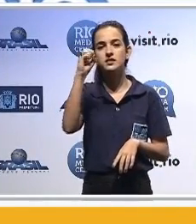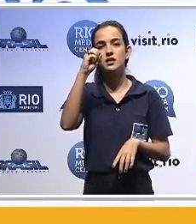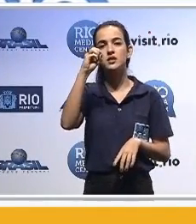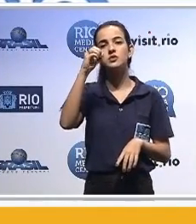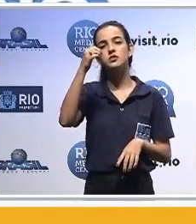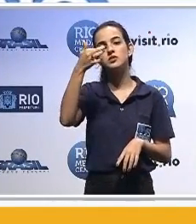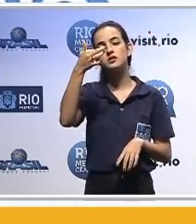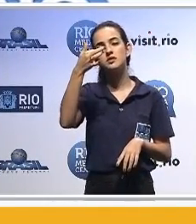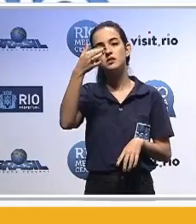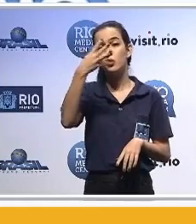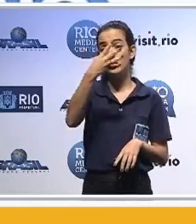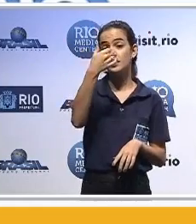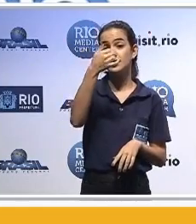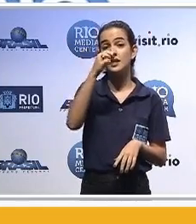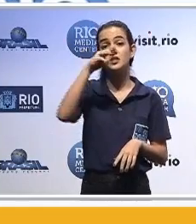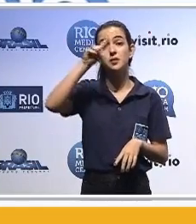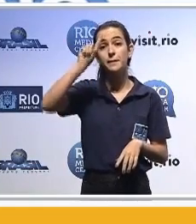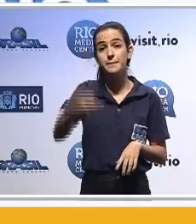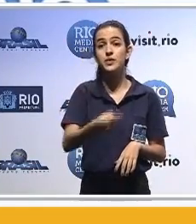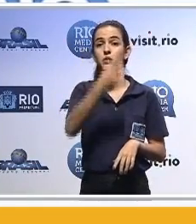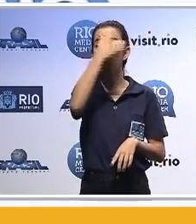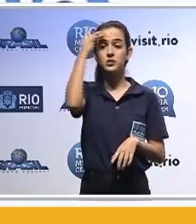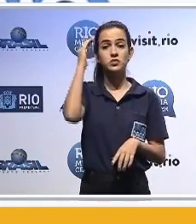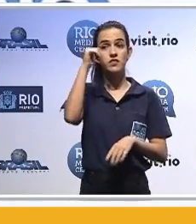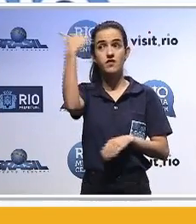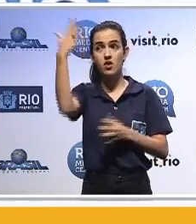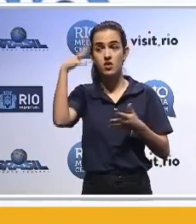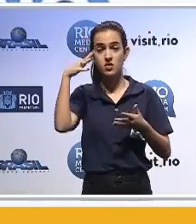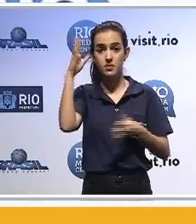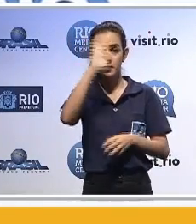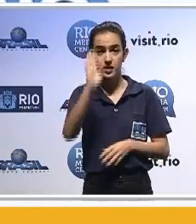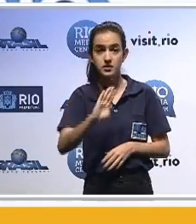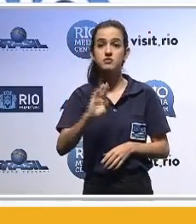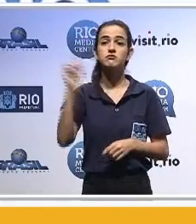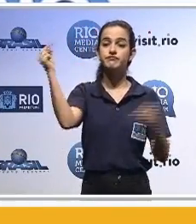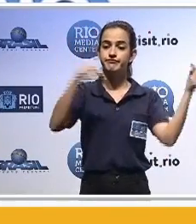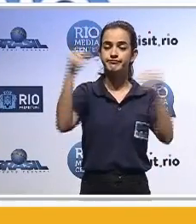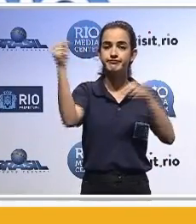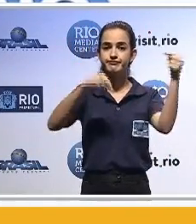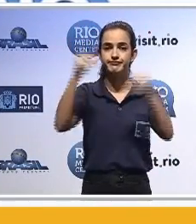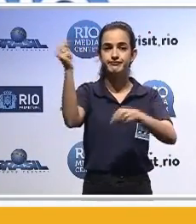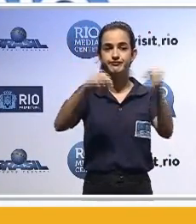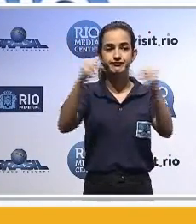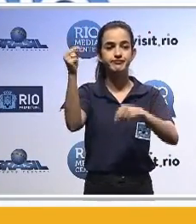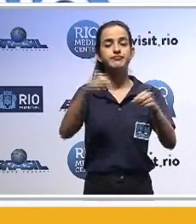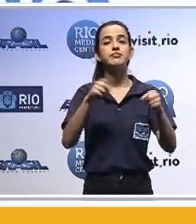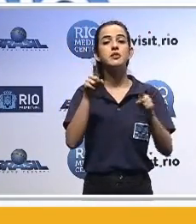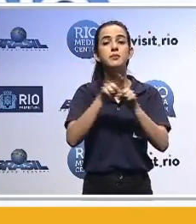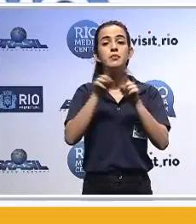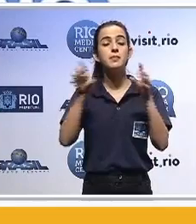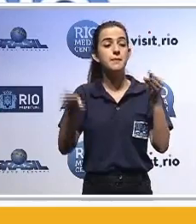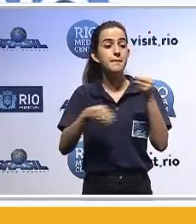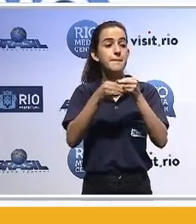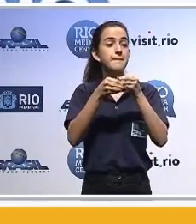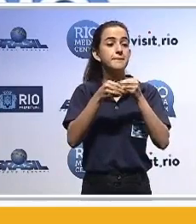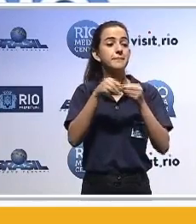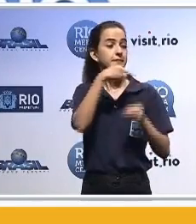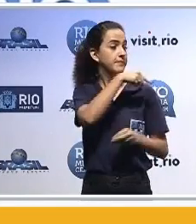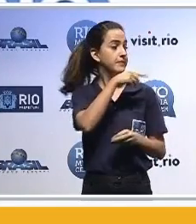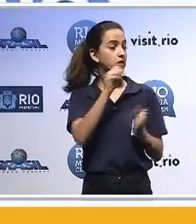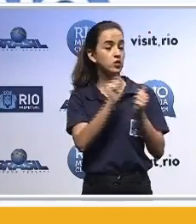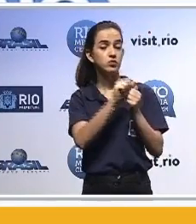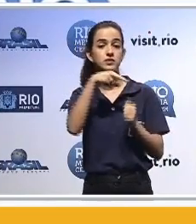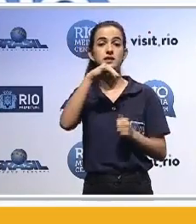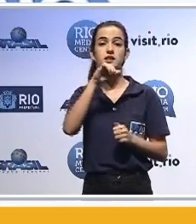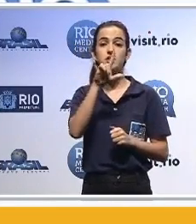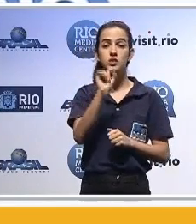estrangeiros nos dias que foram mensurados. Aí o ministro pode complementar, e a Isabel também, o Nilo Sérgio,